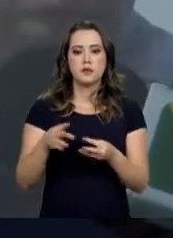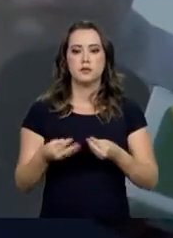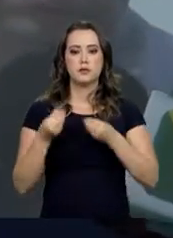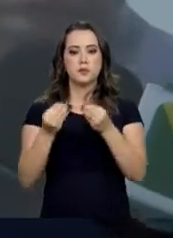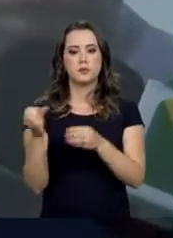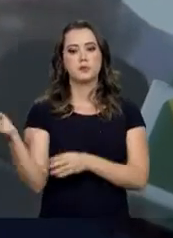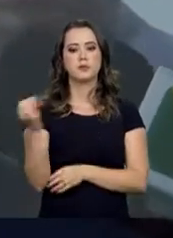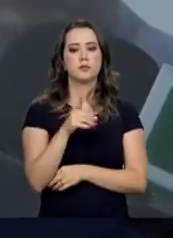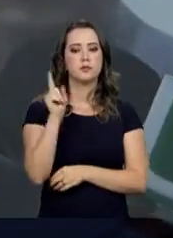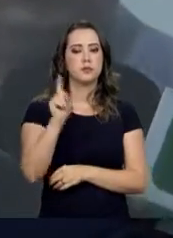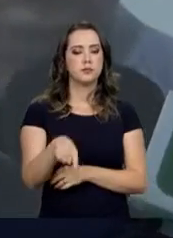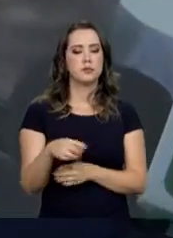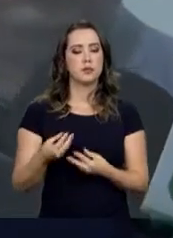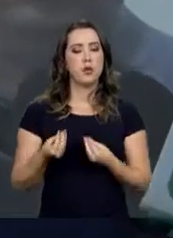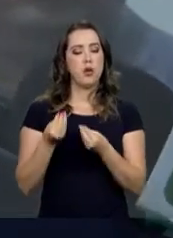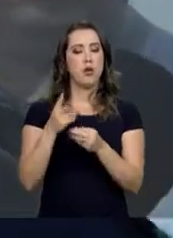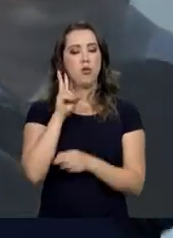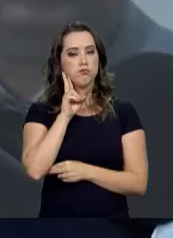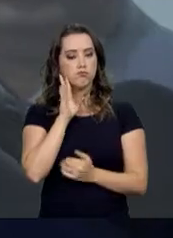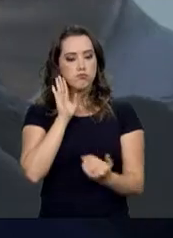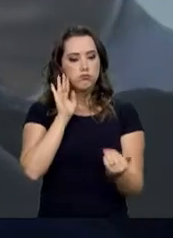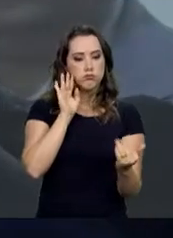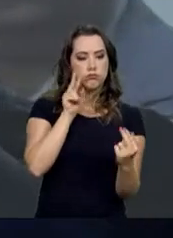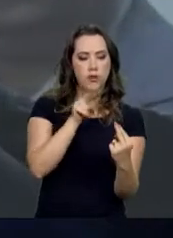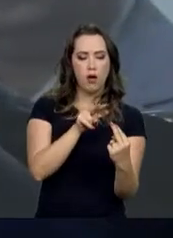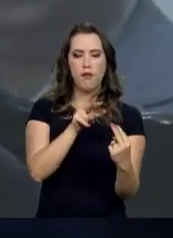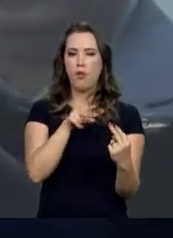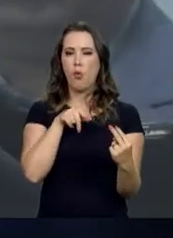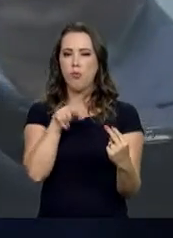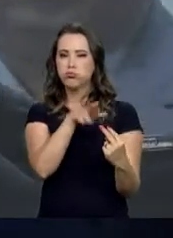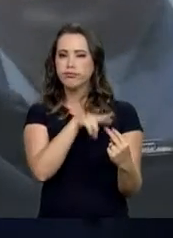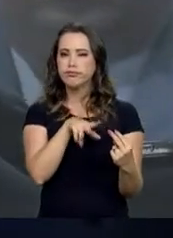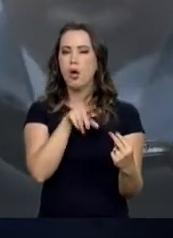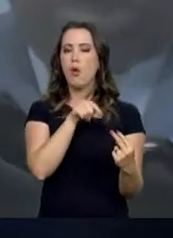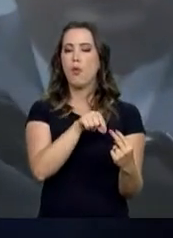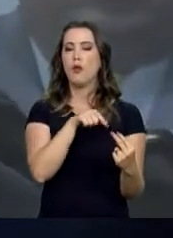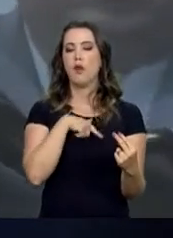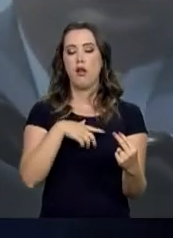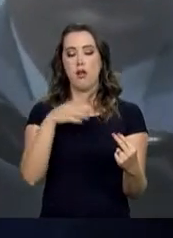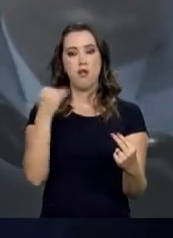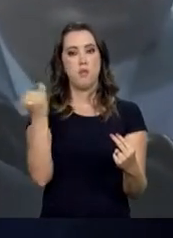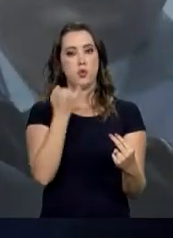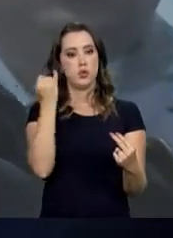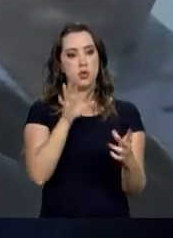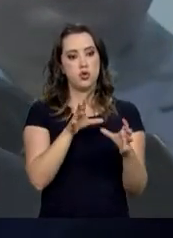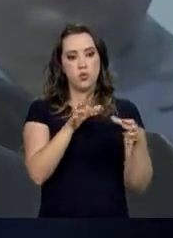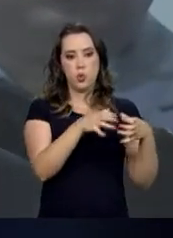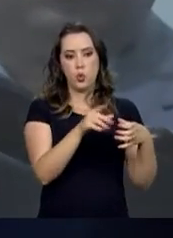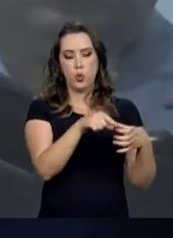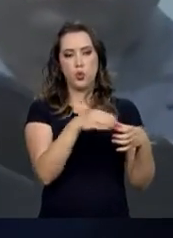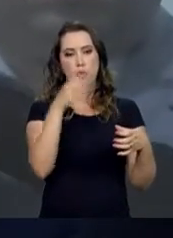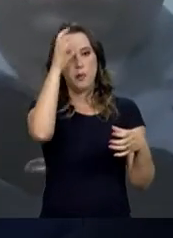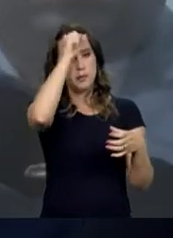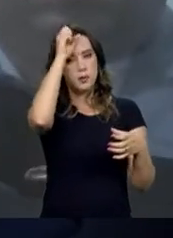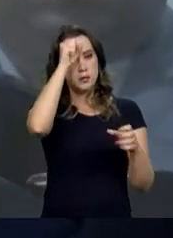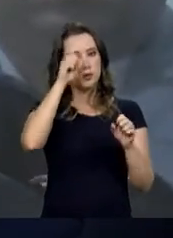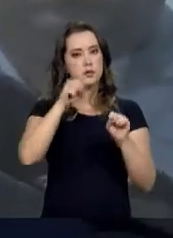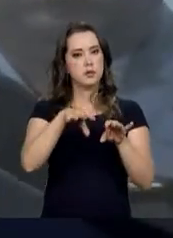novidade que é colocar o olhar é com um atrativo muito importante e fará também a aprendizagem da educação básica